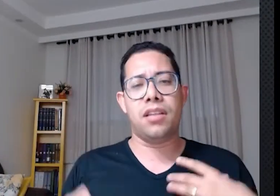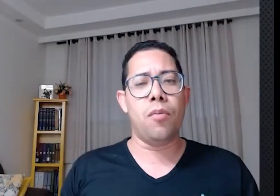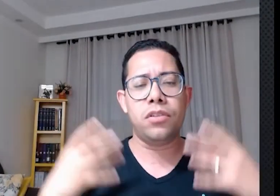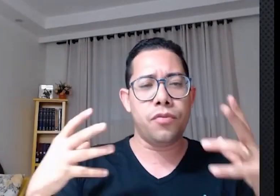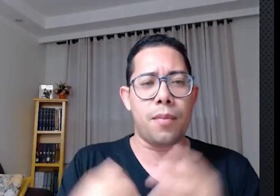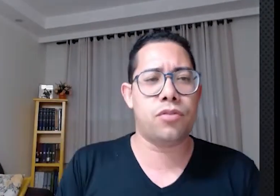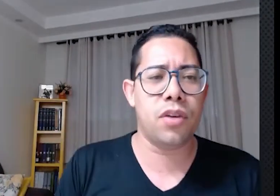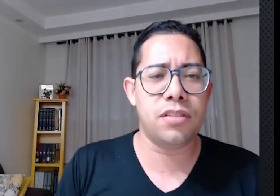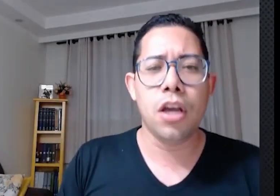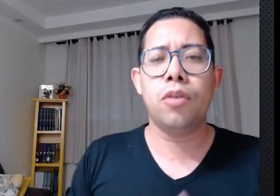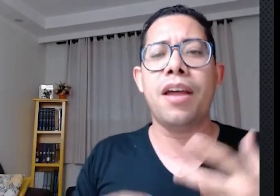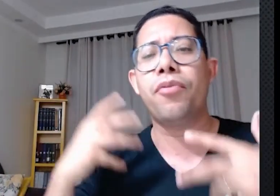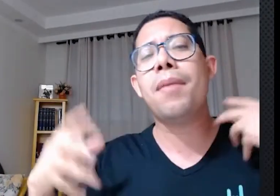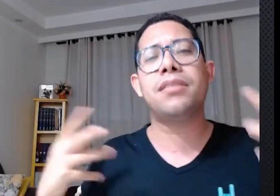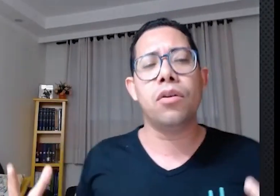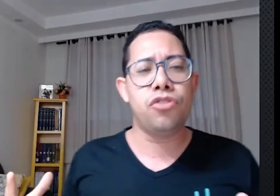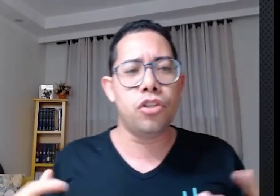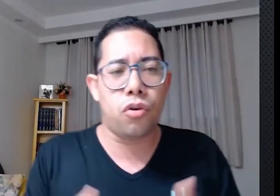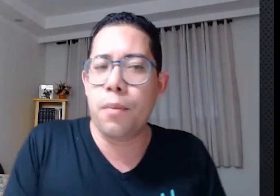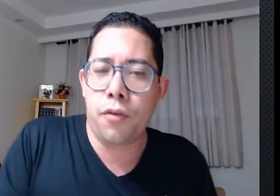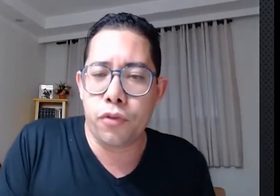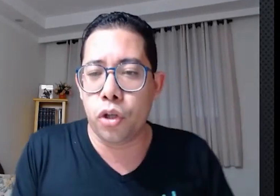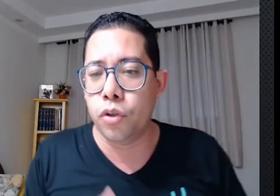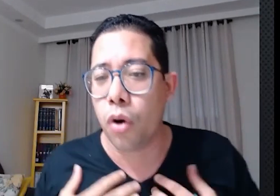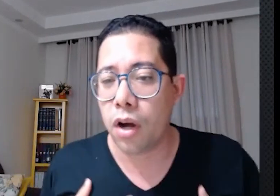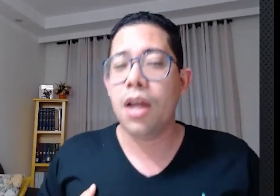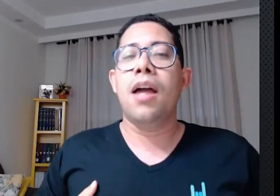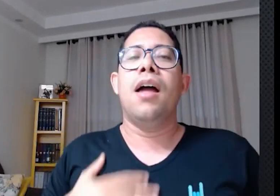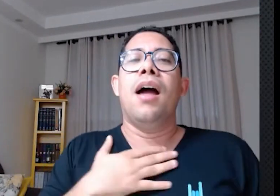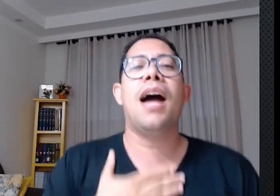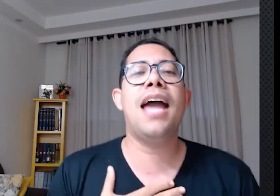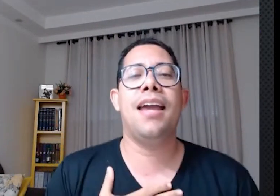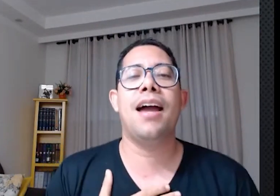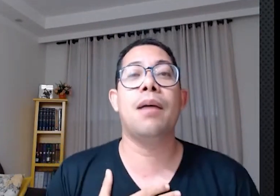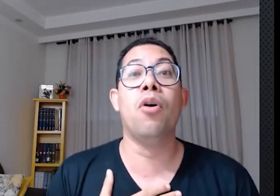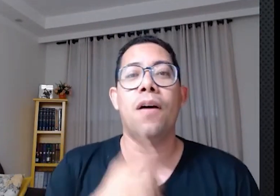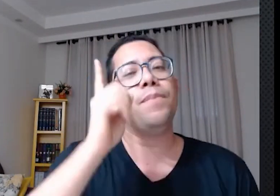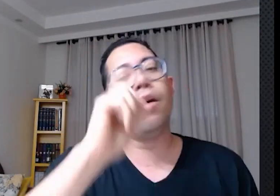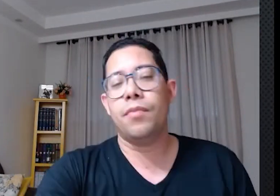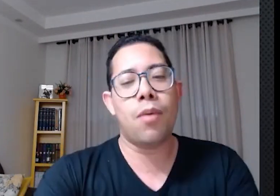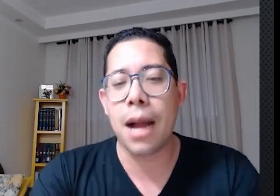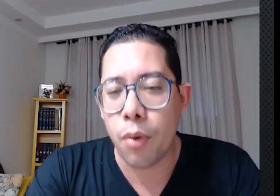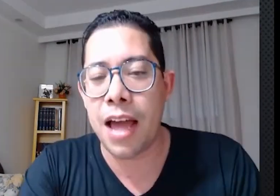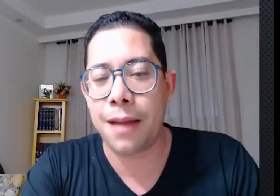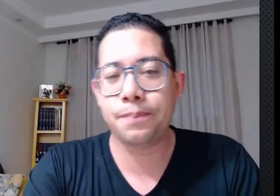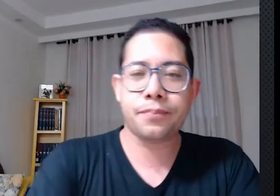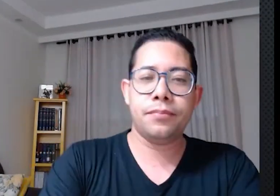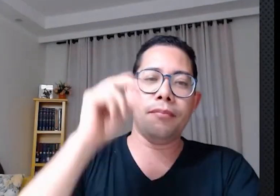do cristão, muitas informações sobre a formação disso, como que funcionou. Ai, acabou? Não